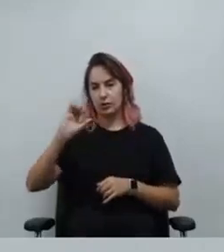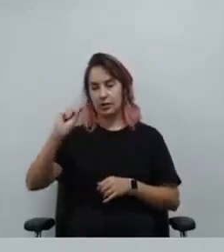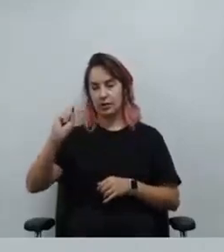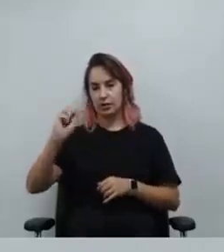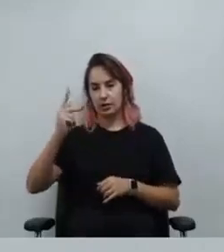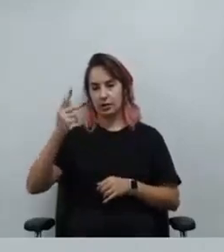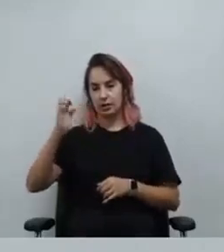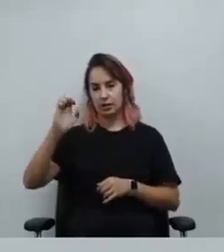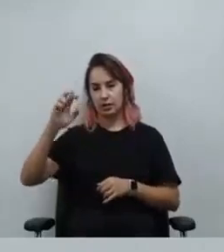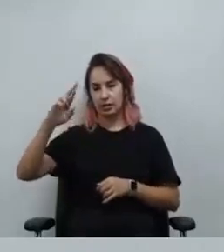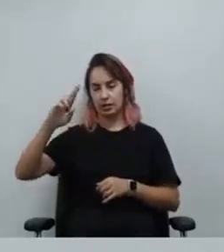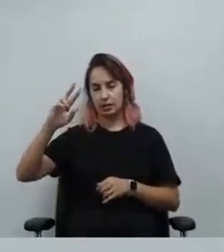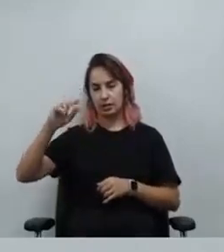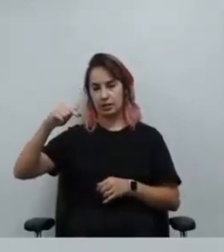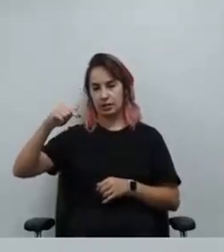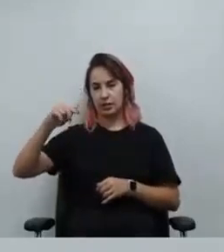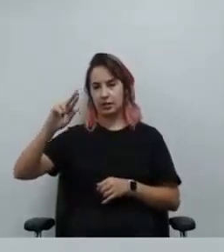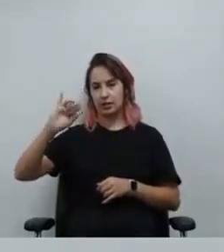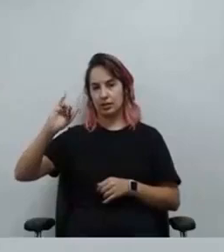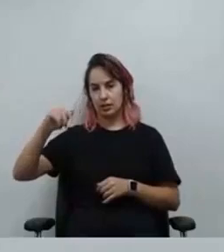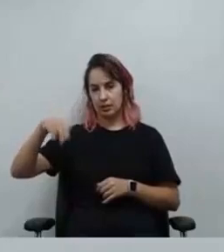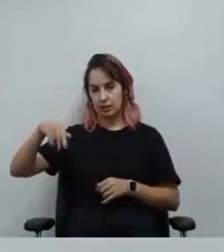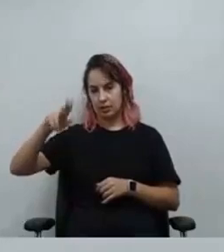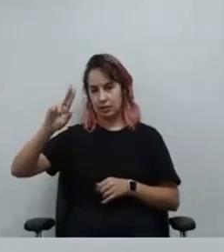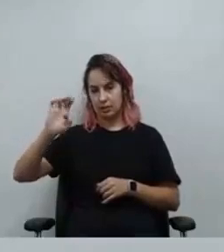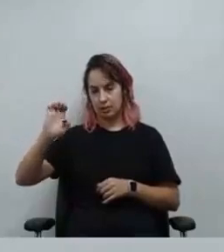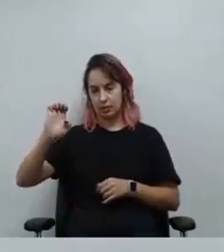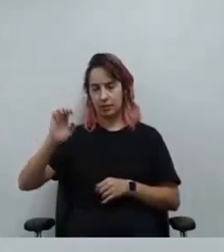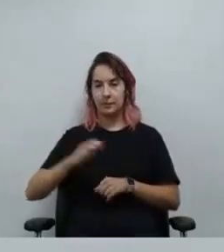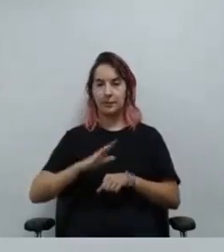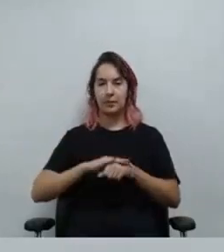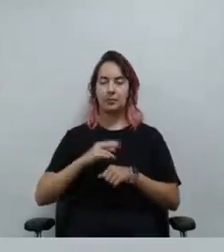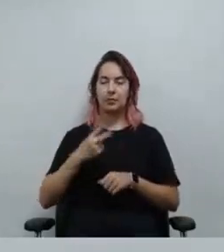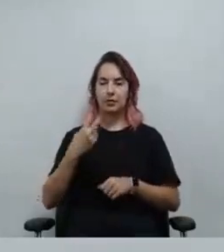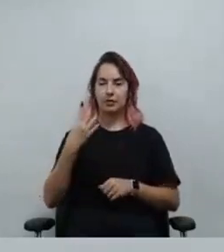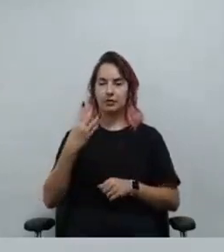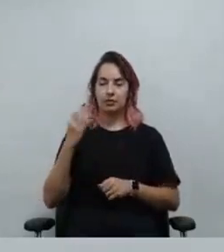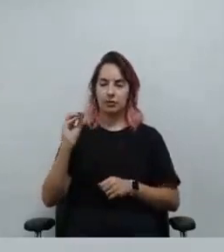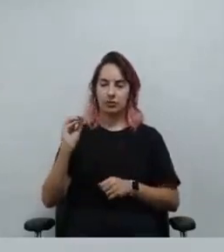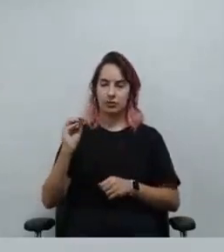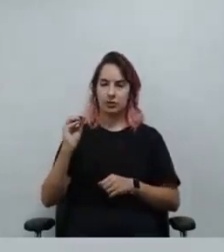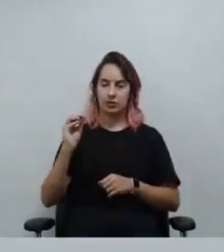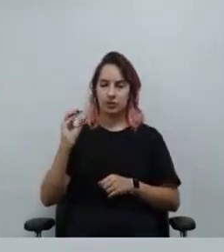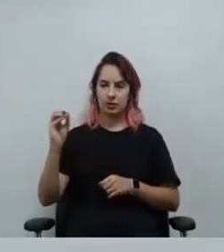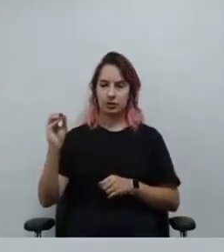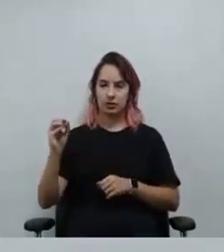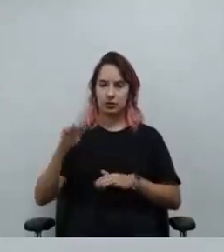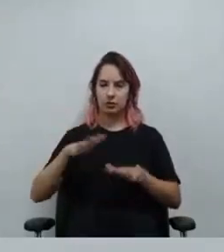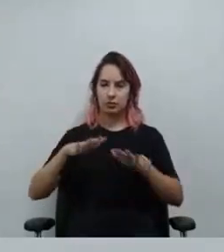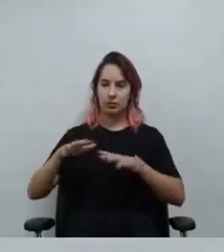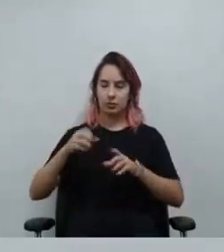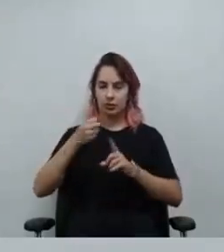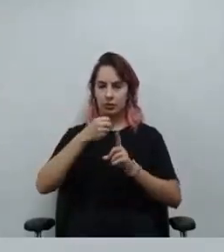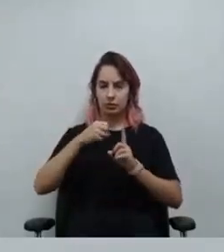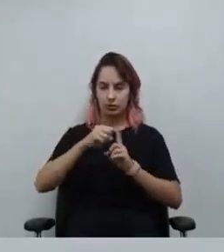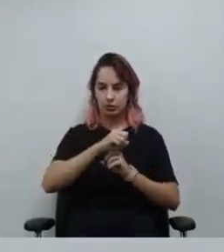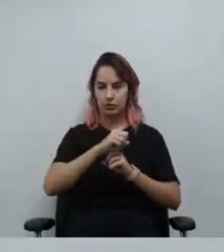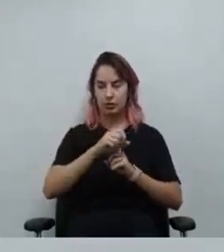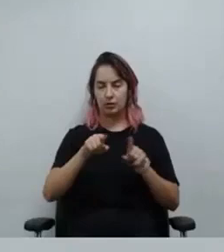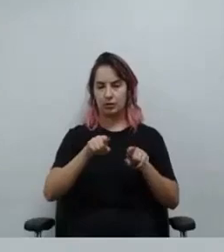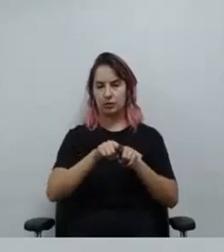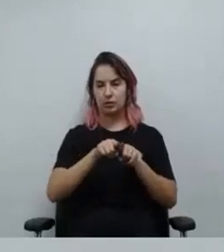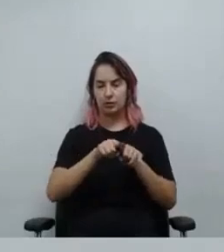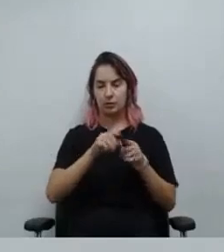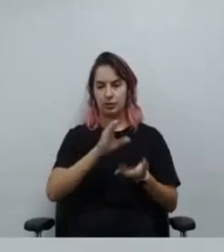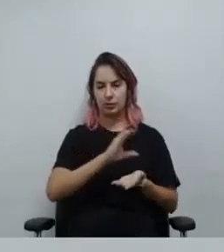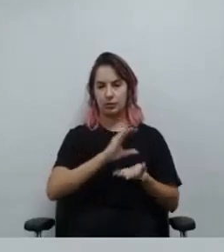advém da escuta de mais de 400 movimentos sociais que se deram nos últimos 2 anos, né, no ouvidoria itinerante, através do nosso conselho consultivo, e